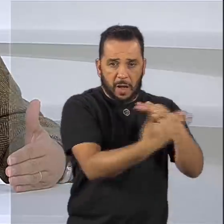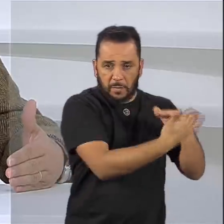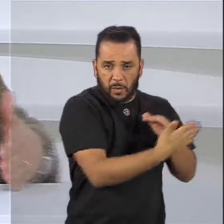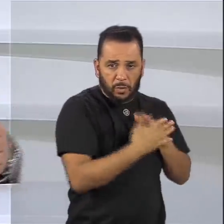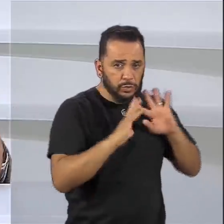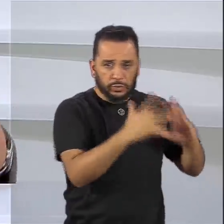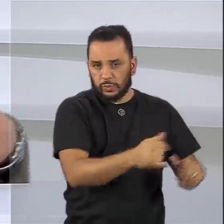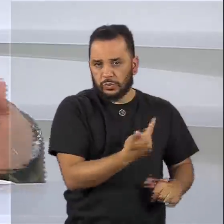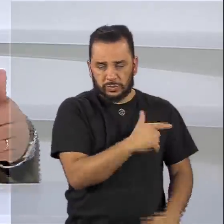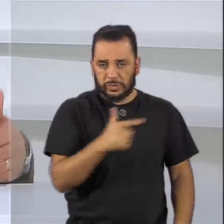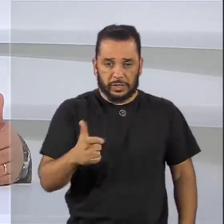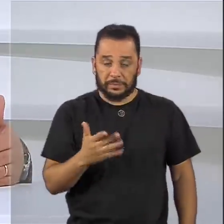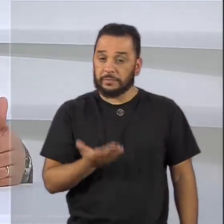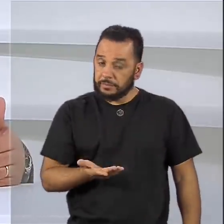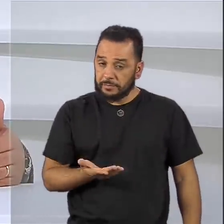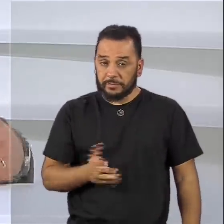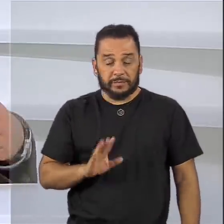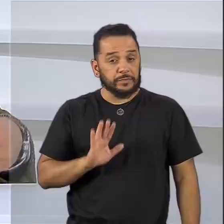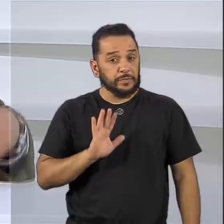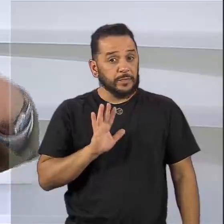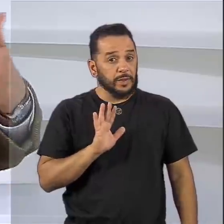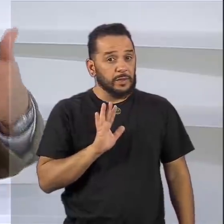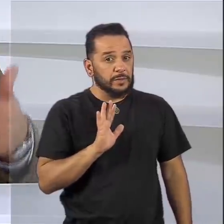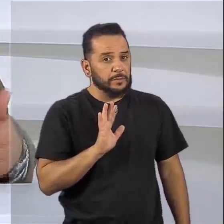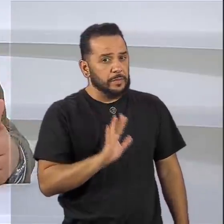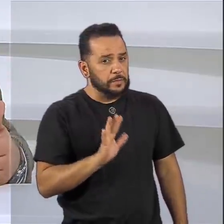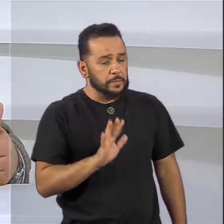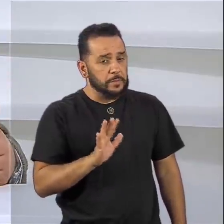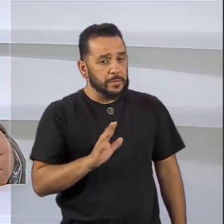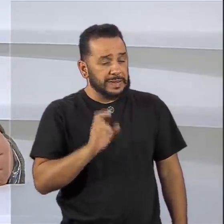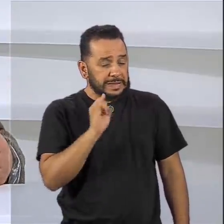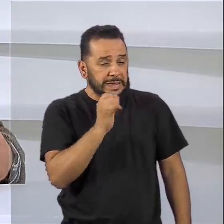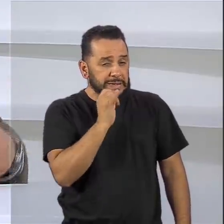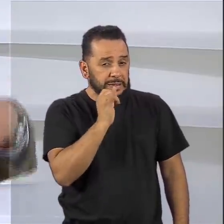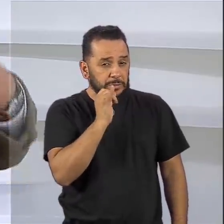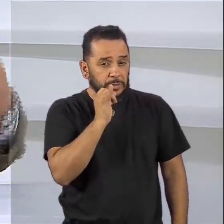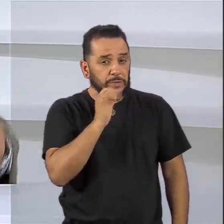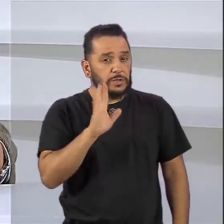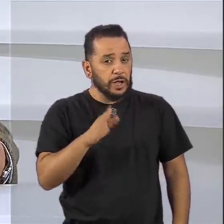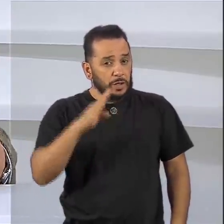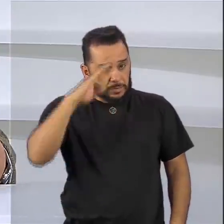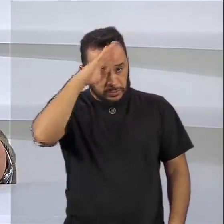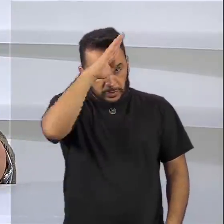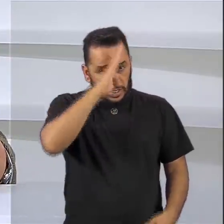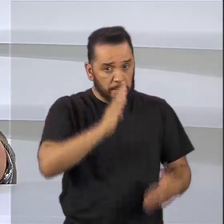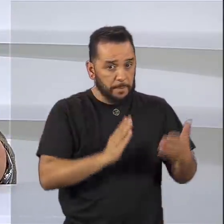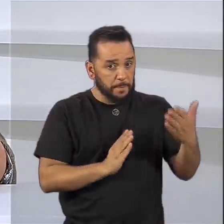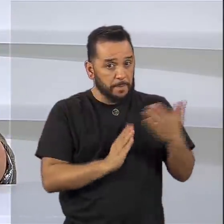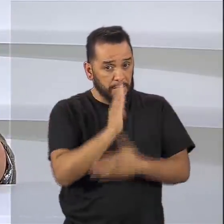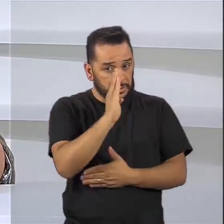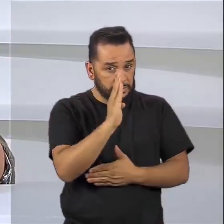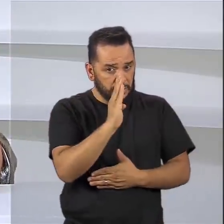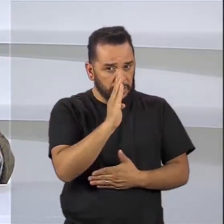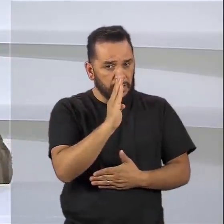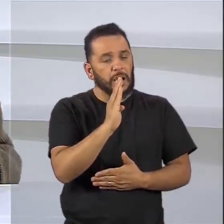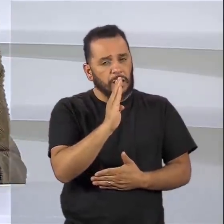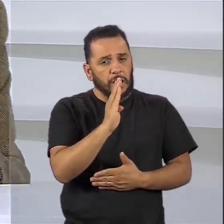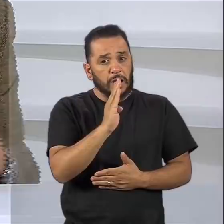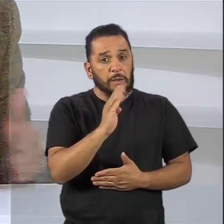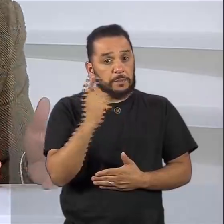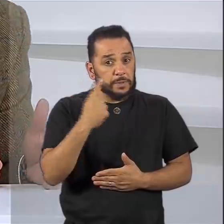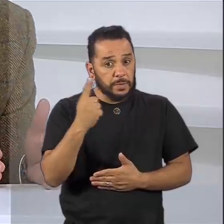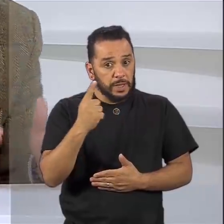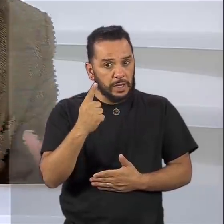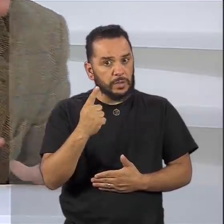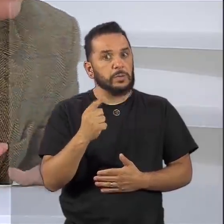segundo turno. Então, as chances dele, se passar o primeiro turno, ser vitorioso no segundo turno, são muito menores